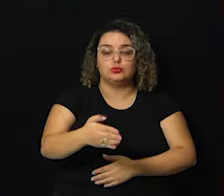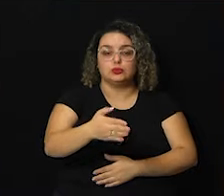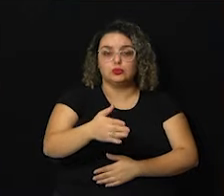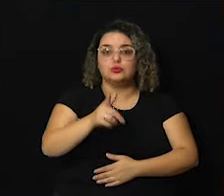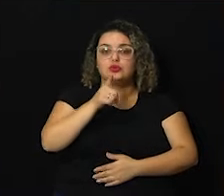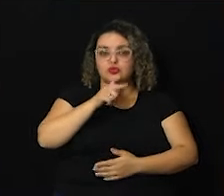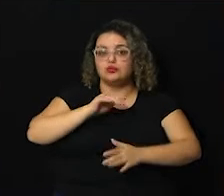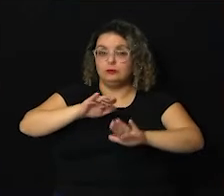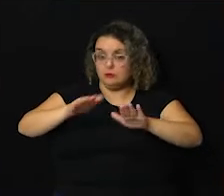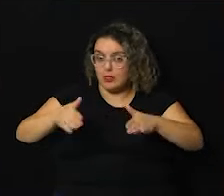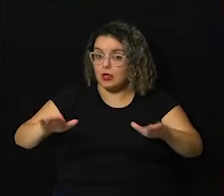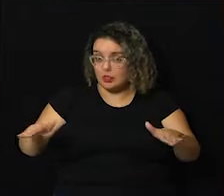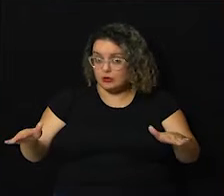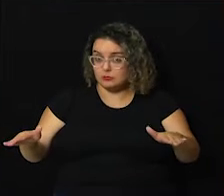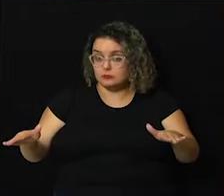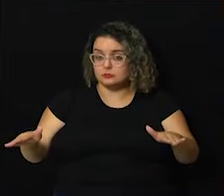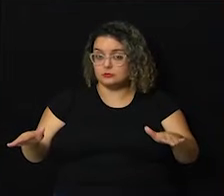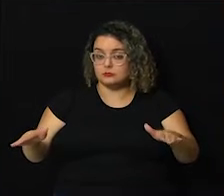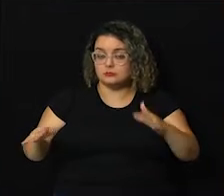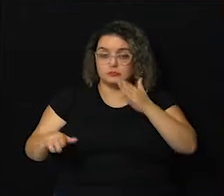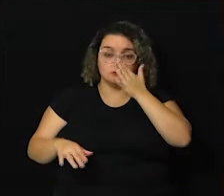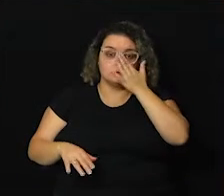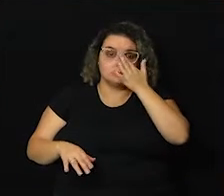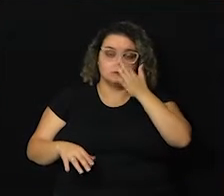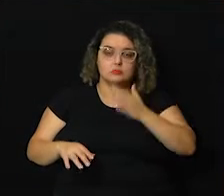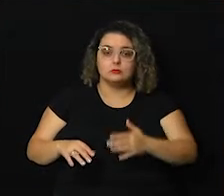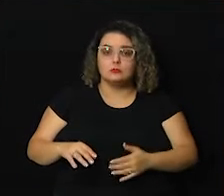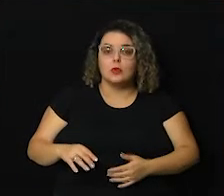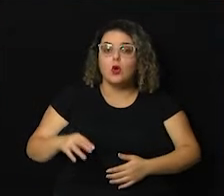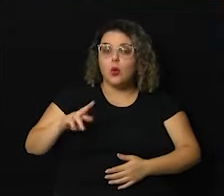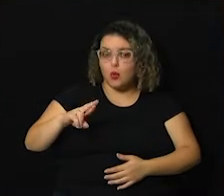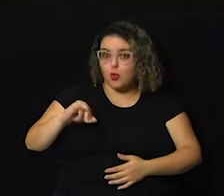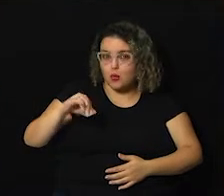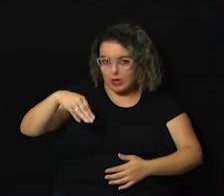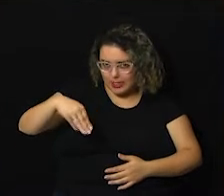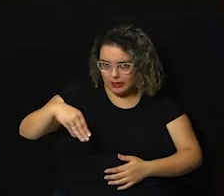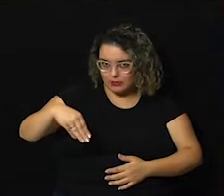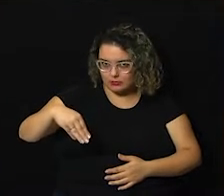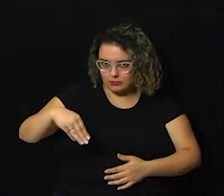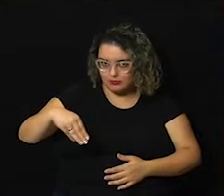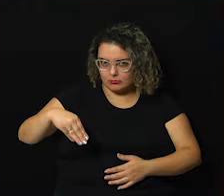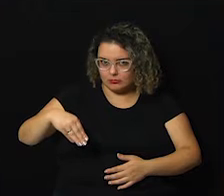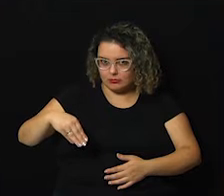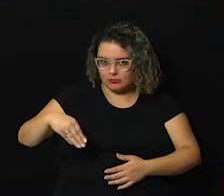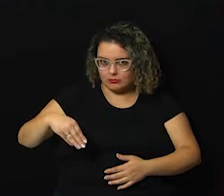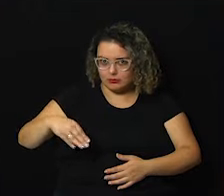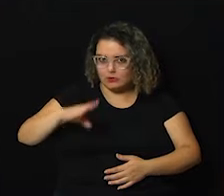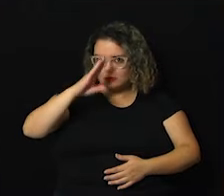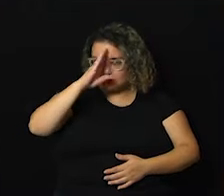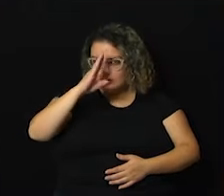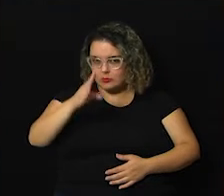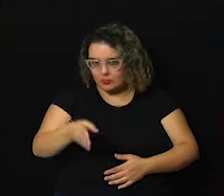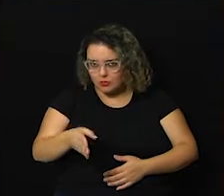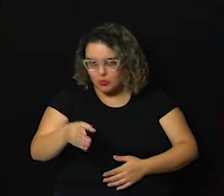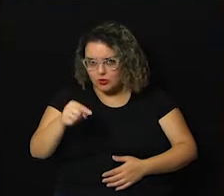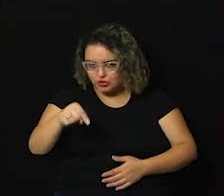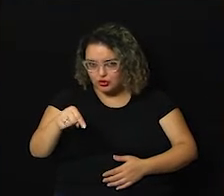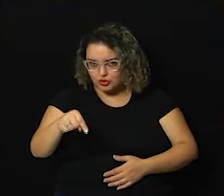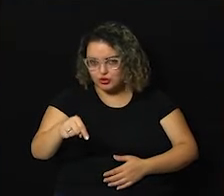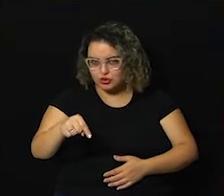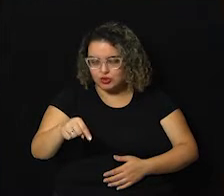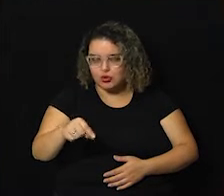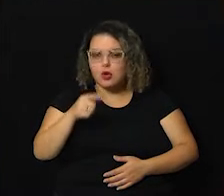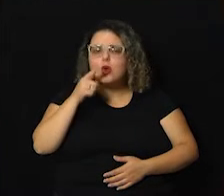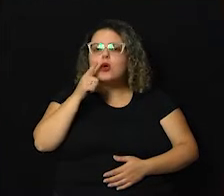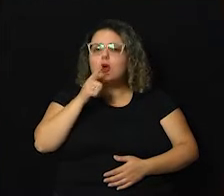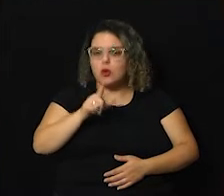os peixes de água salgada, eles têm um rim mais elementar, mais primordial,